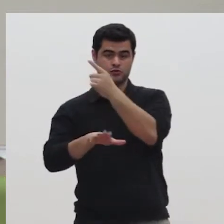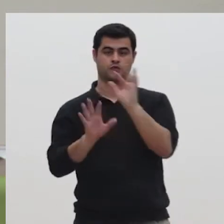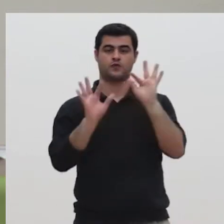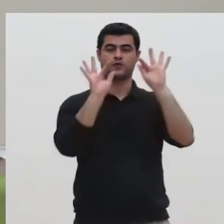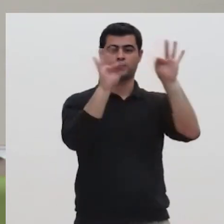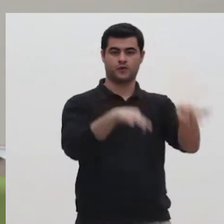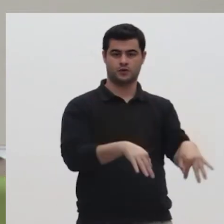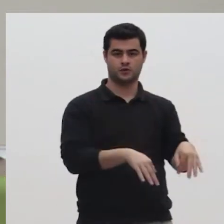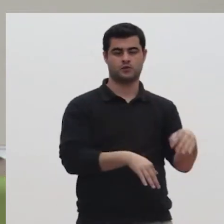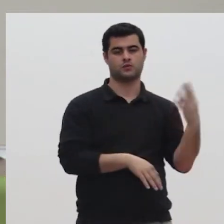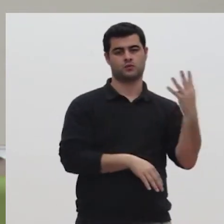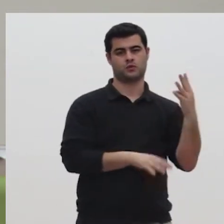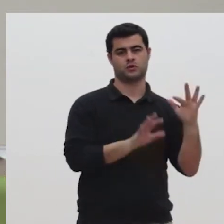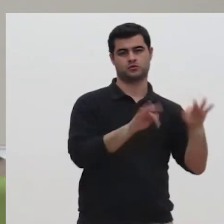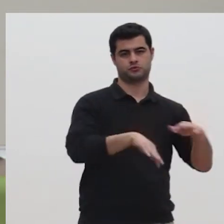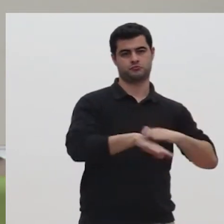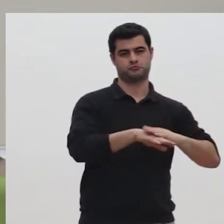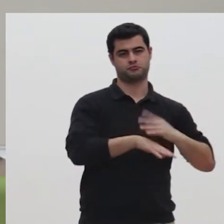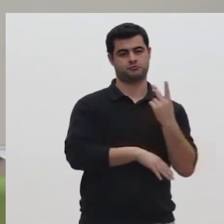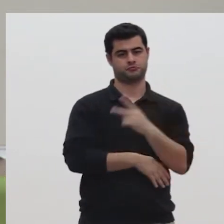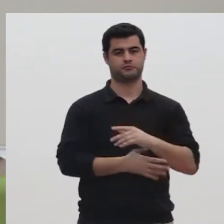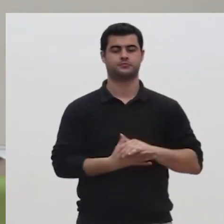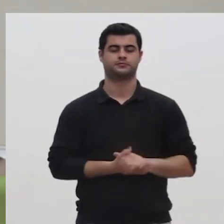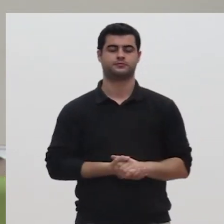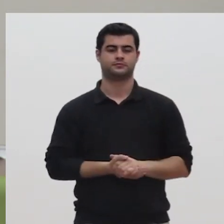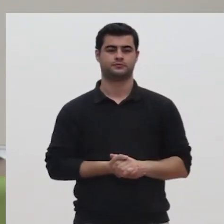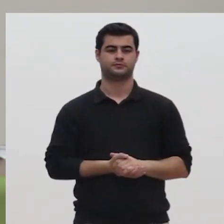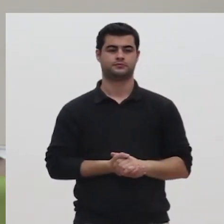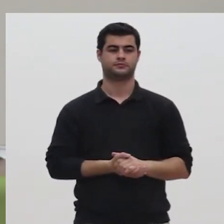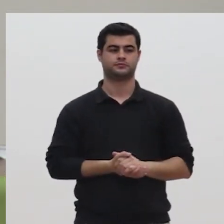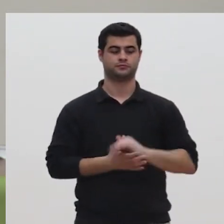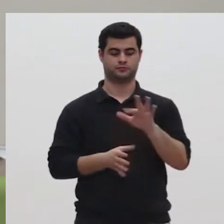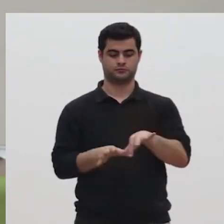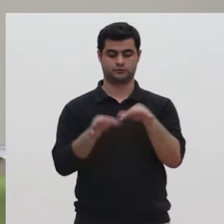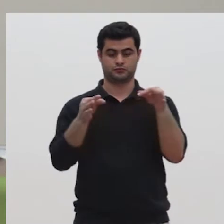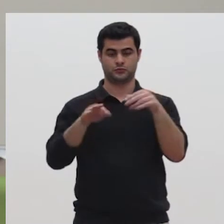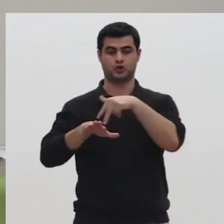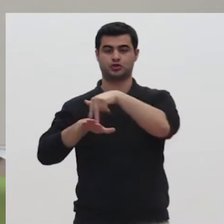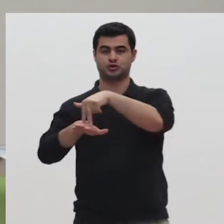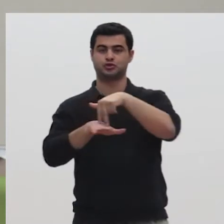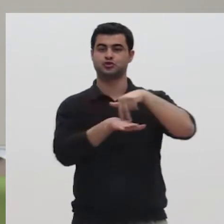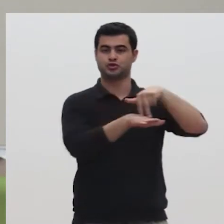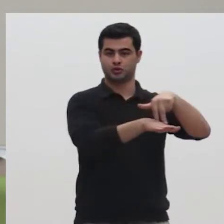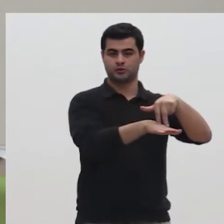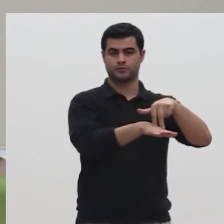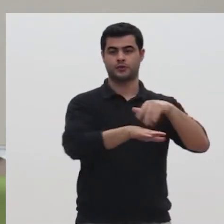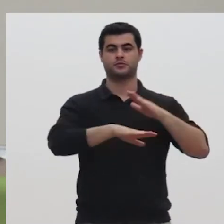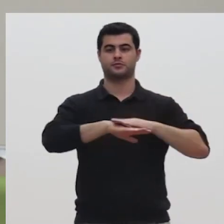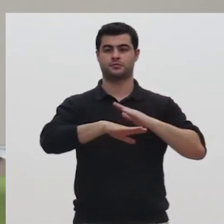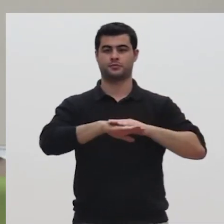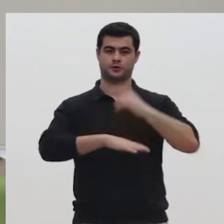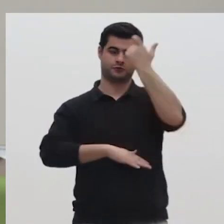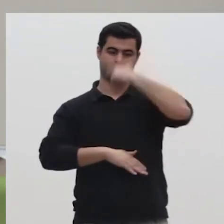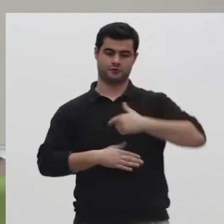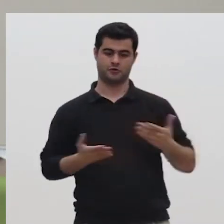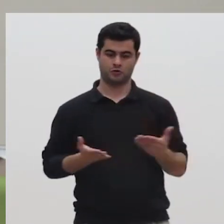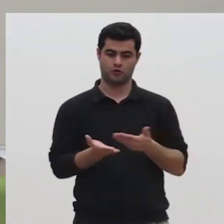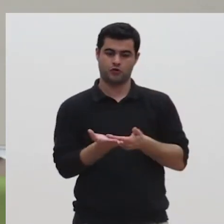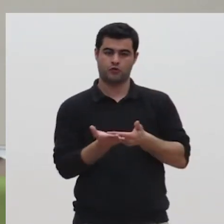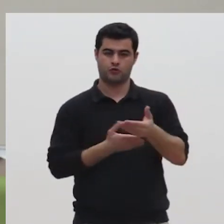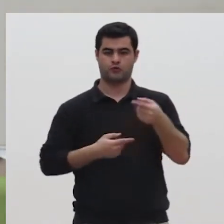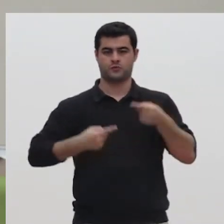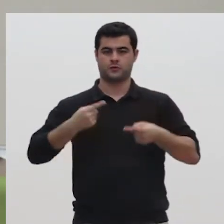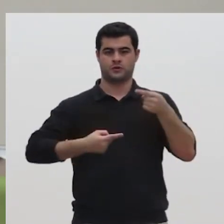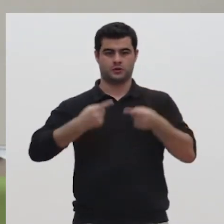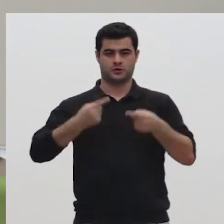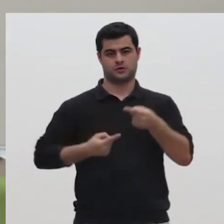encerrará o quarto bloco. O sorteio das ordens das chapas será feito por mim aqui no início do debate e